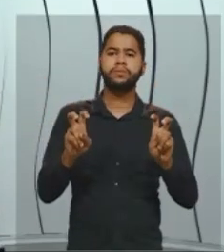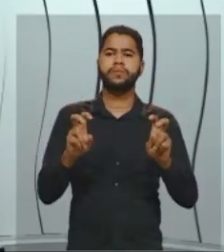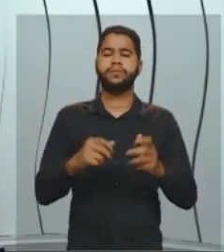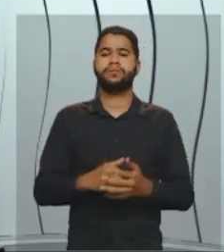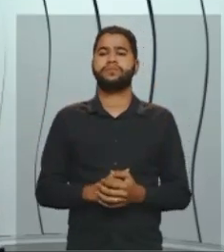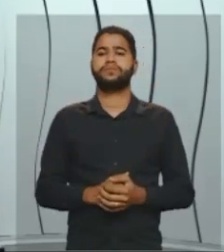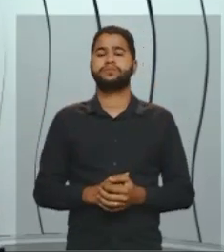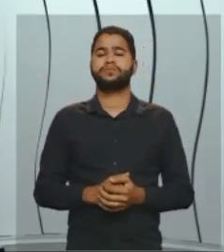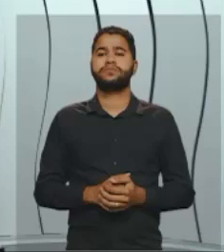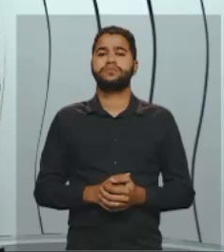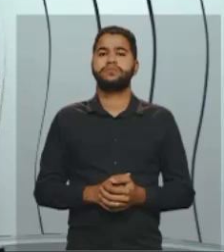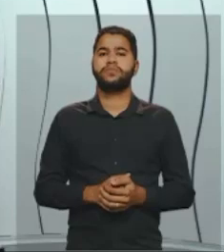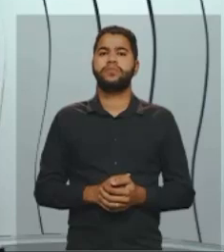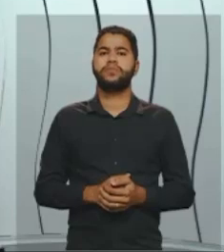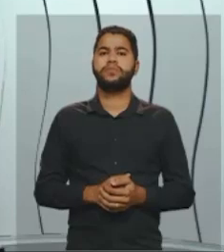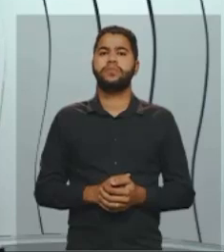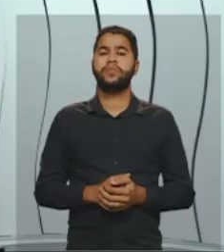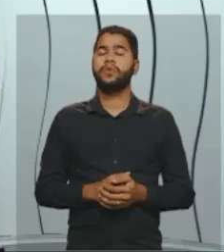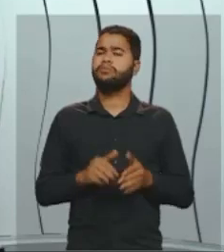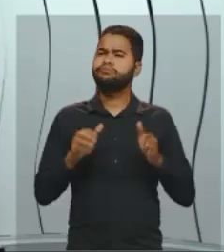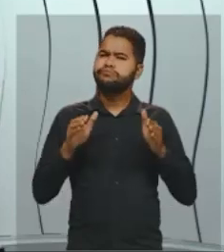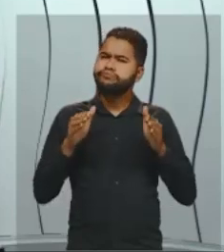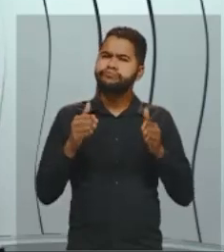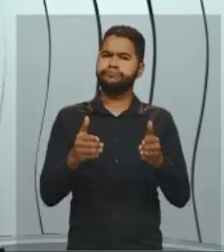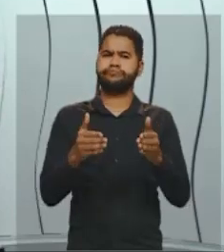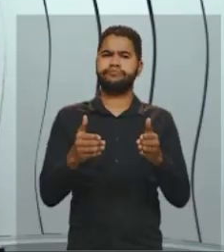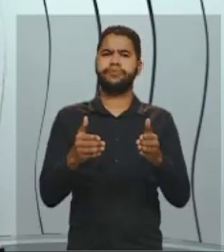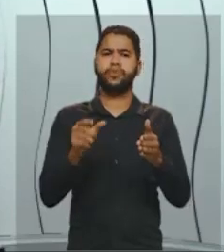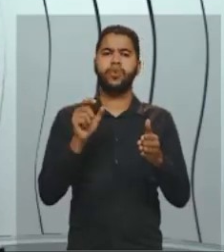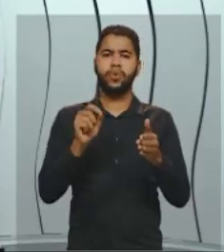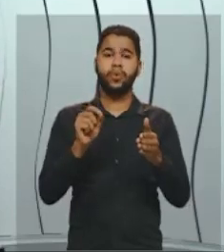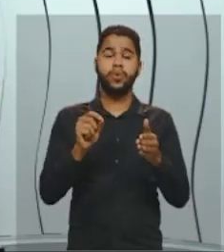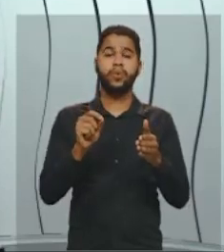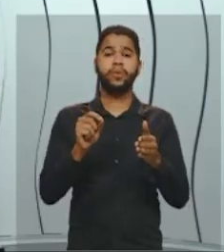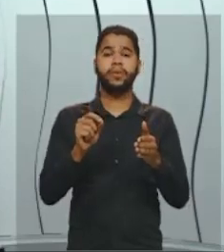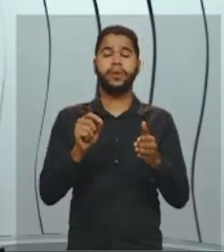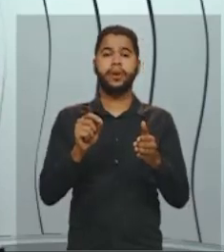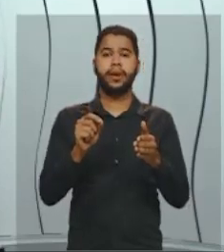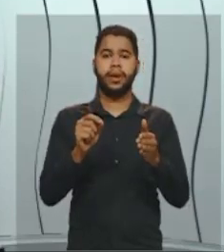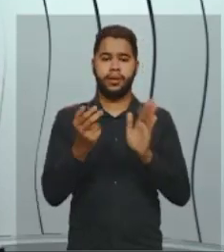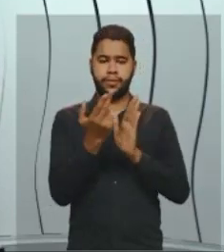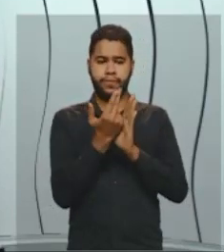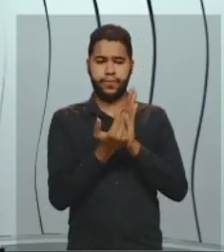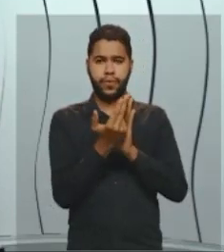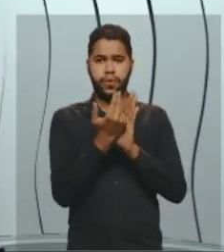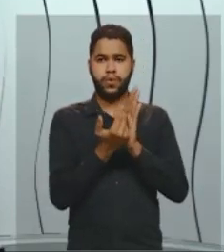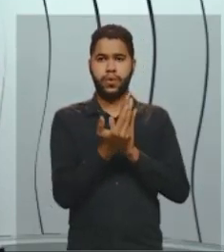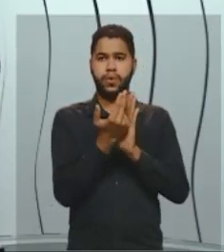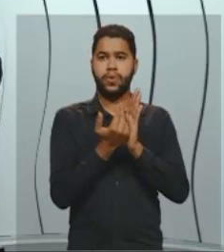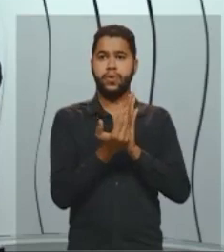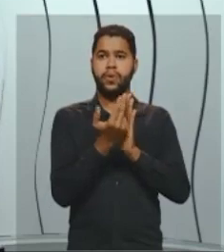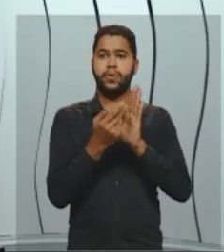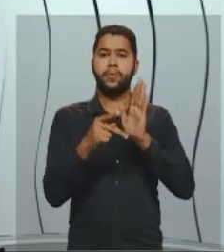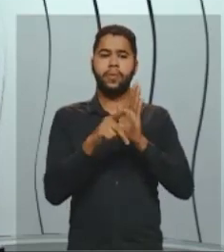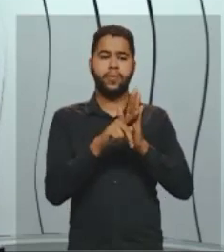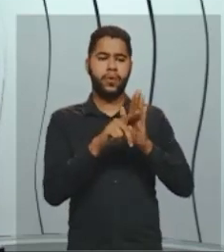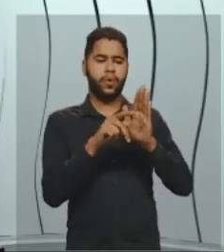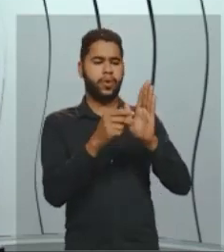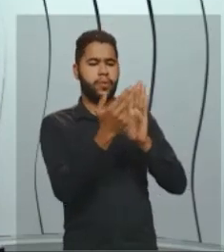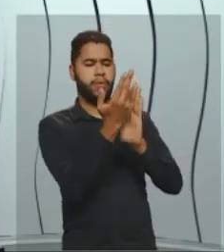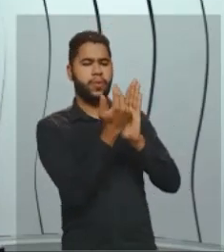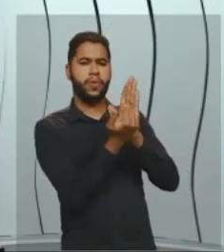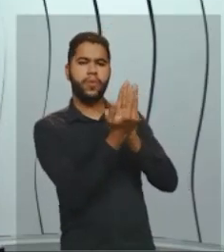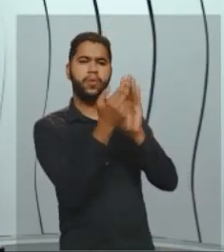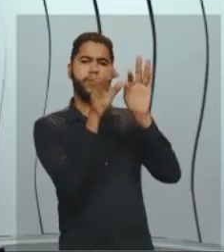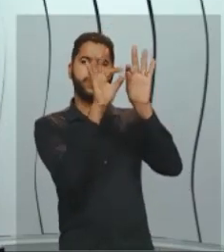né? Então, o que eu peguei especificamente aqui é uma gravura, uma imagem de uma tela, de